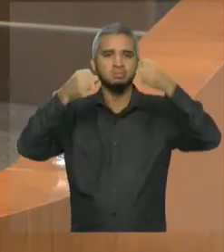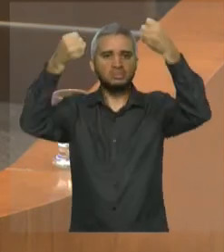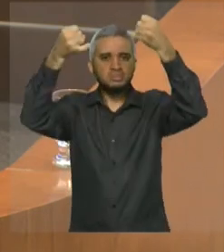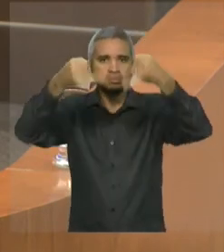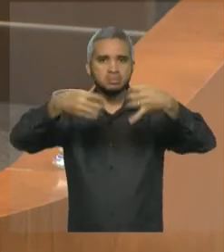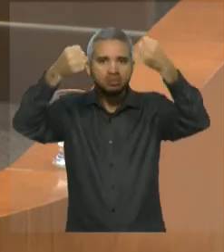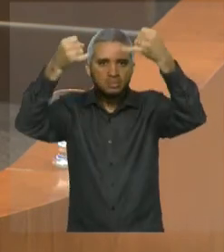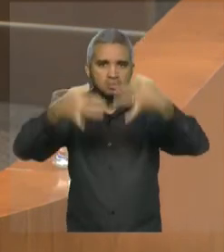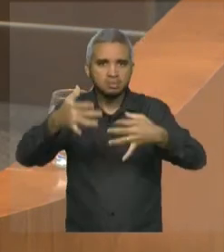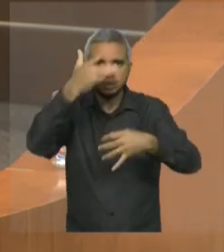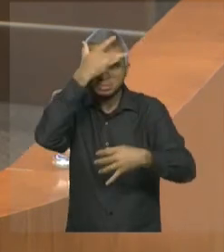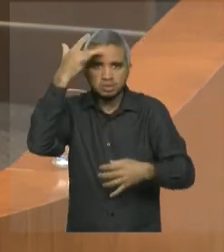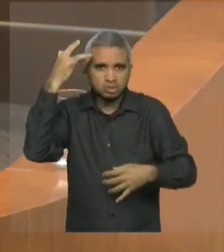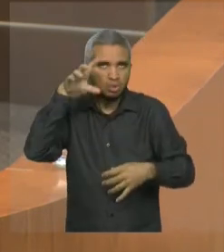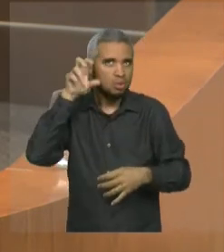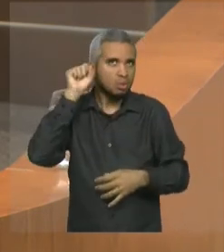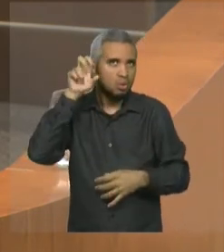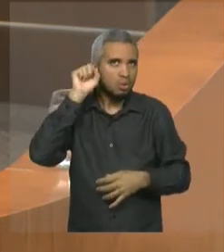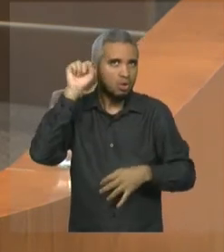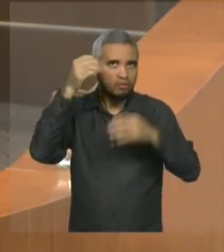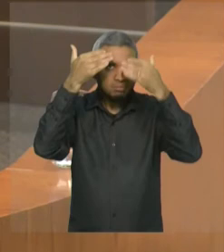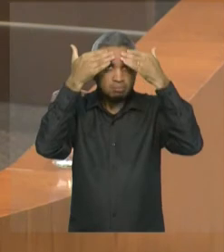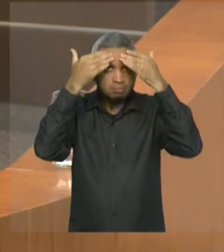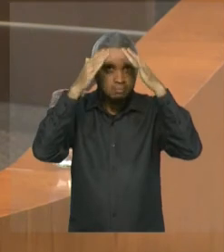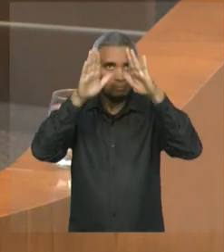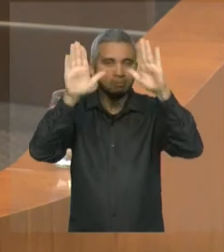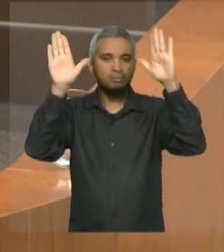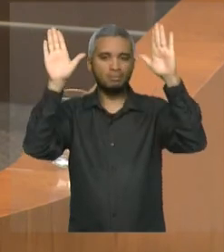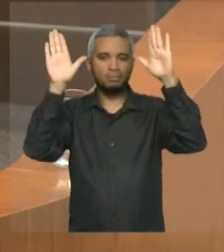fazer. Sucesso na nossa...